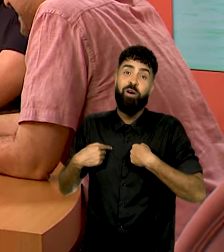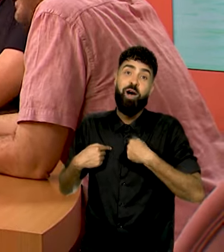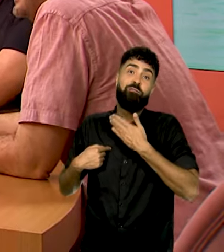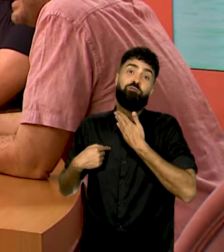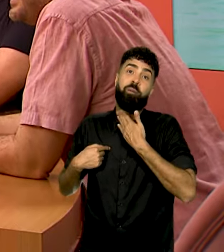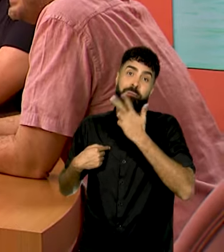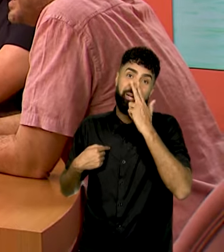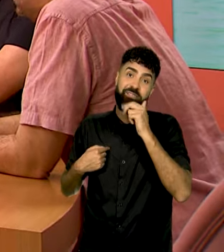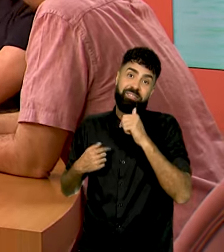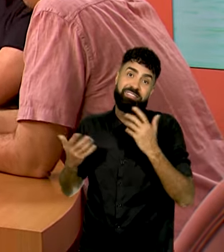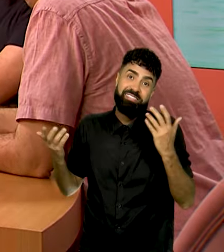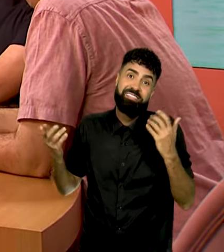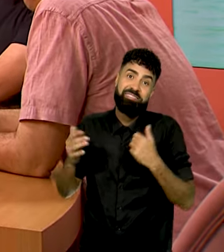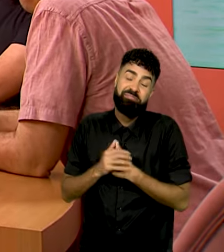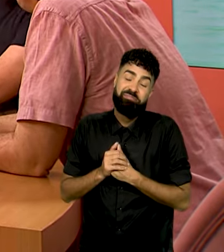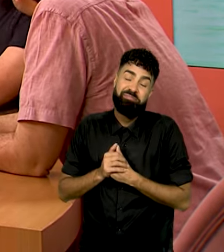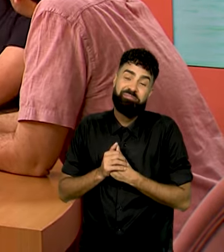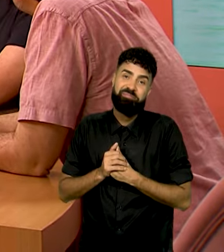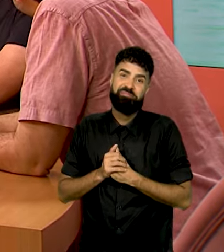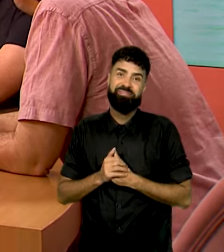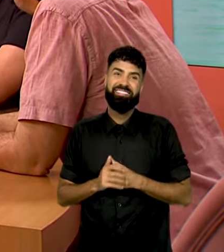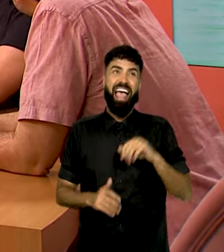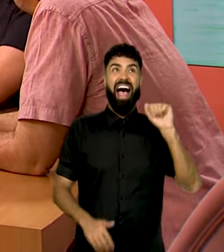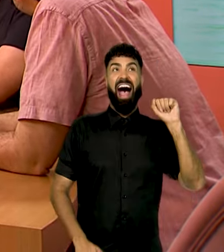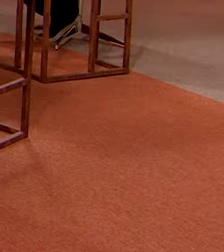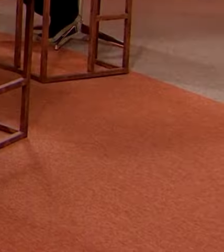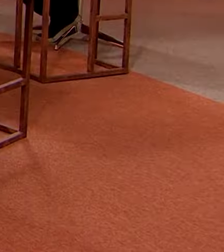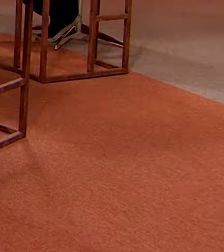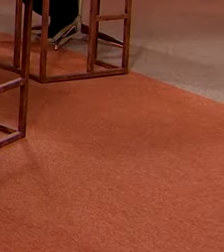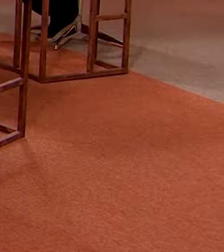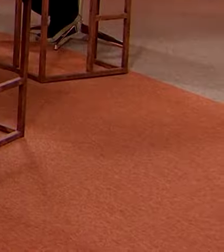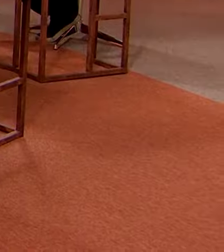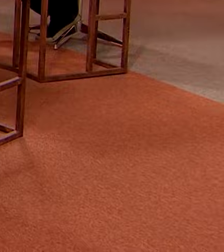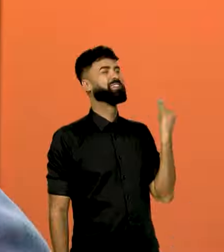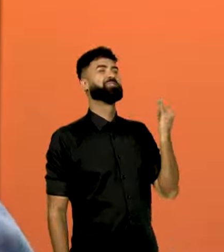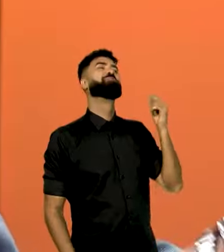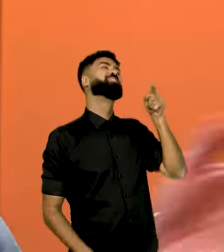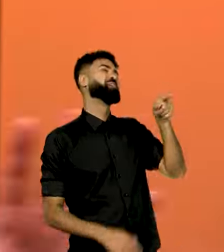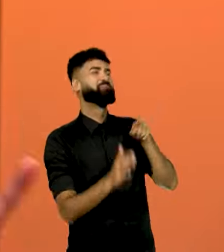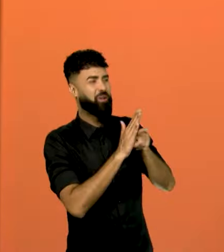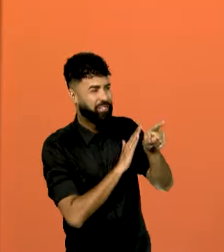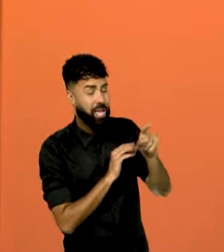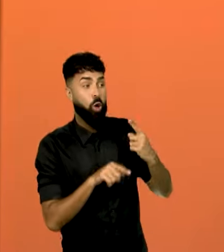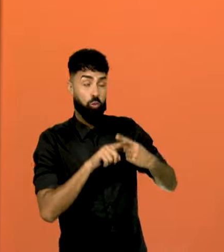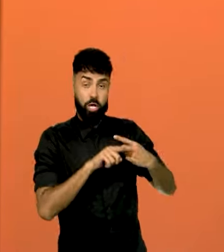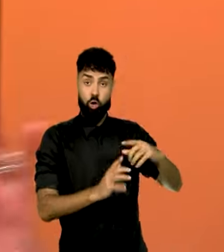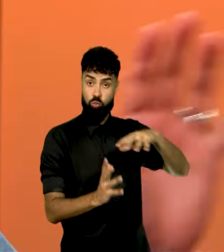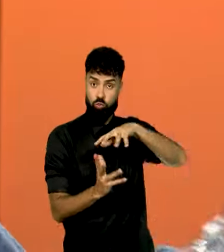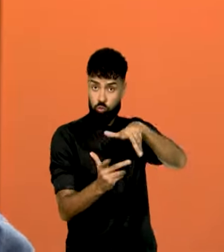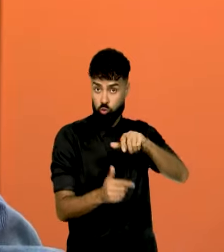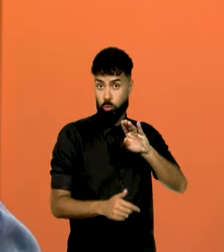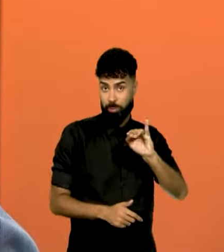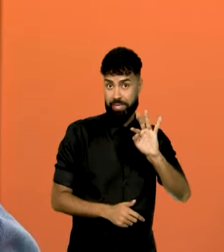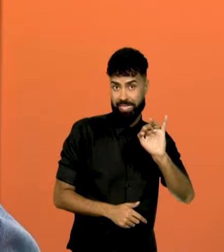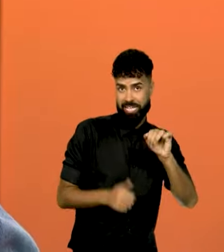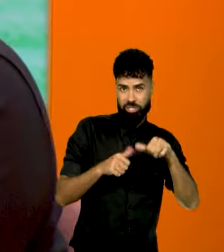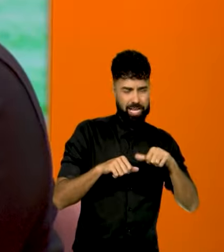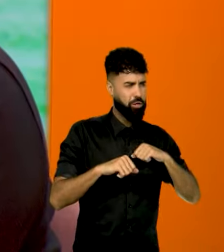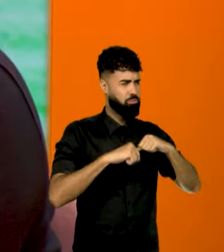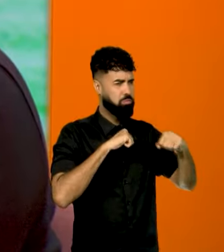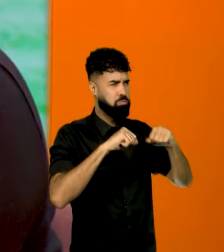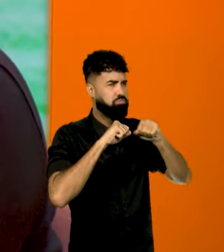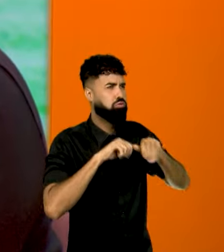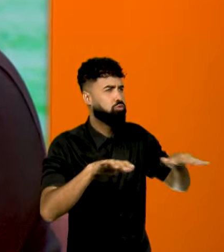A Chaps. É, a Chaps, exatamente. Aí o Mundo Bita bombou no teatro, né?